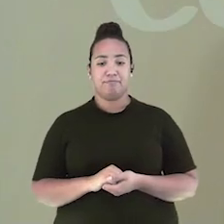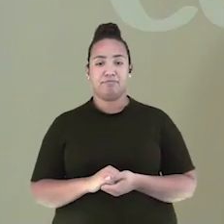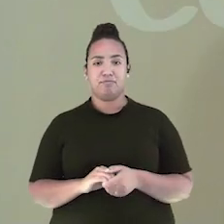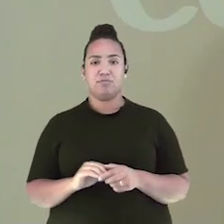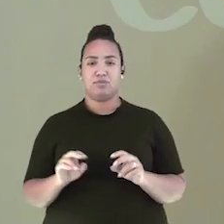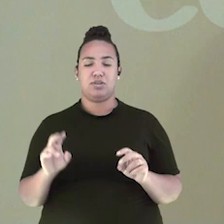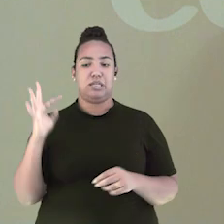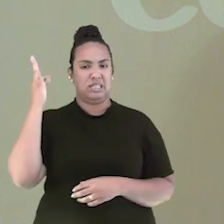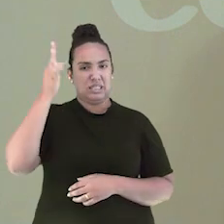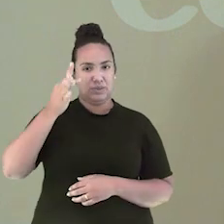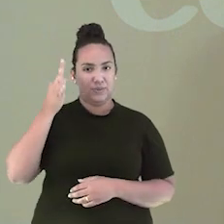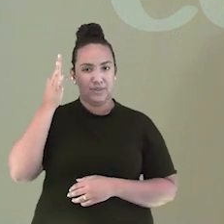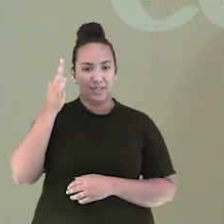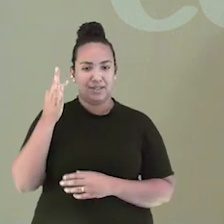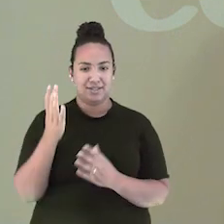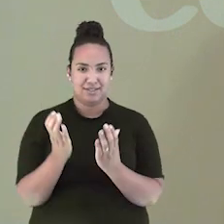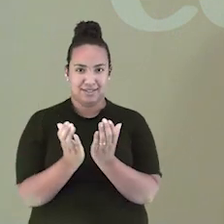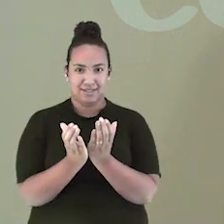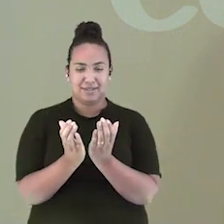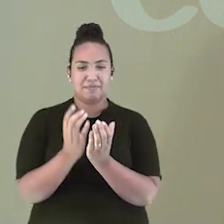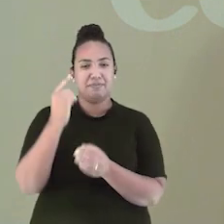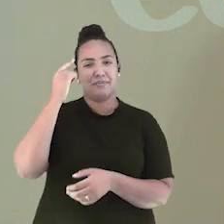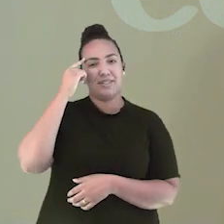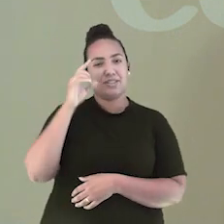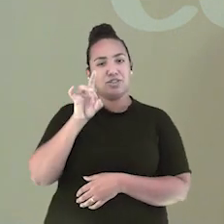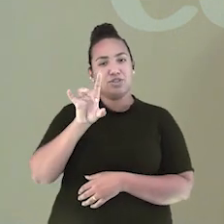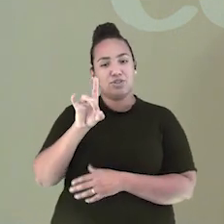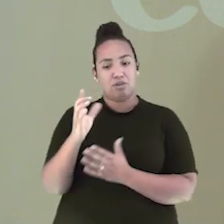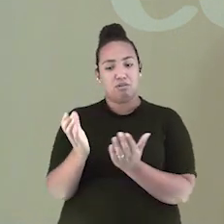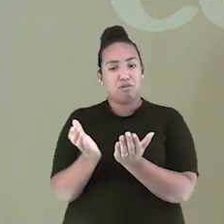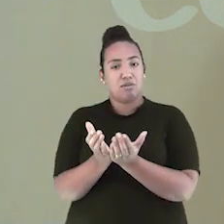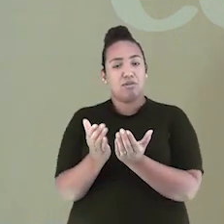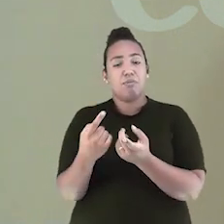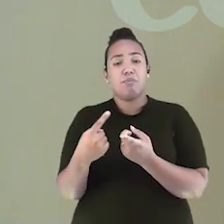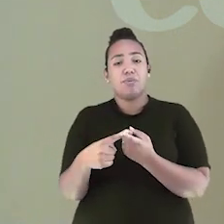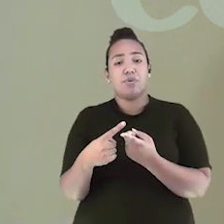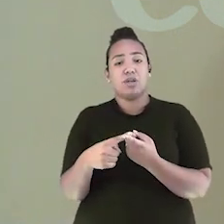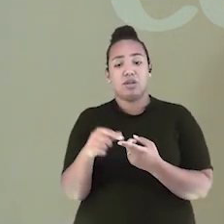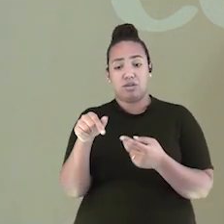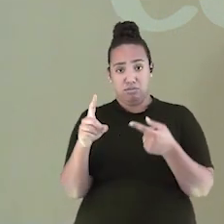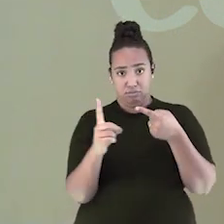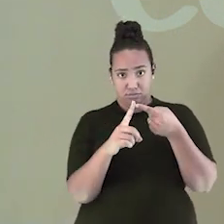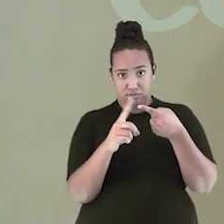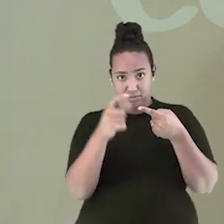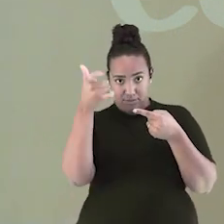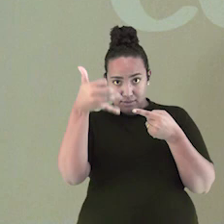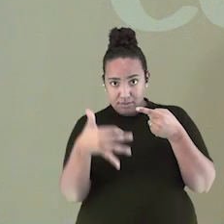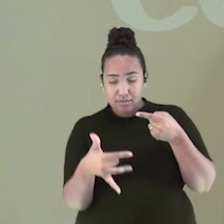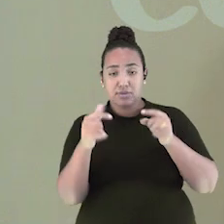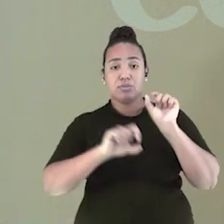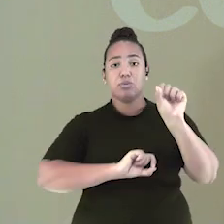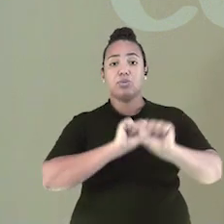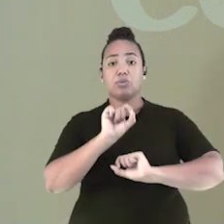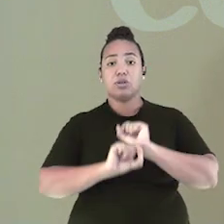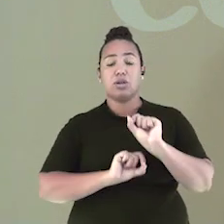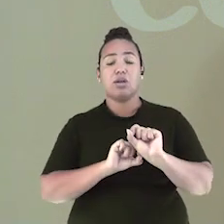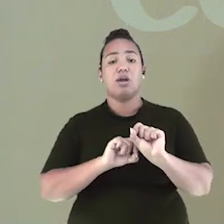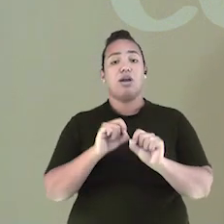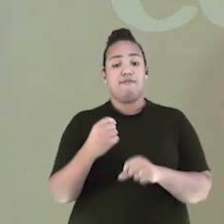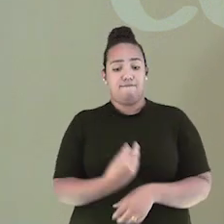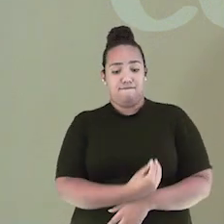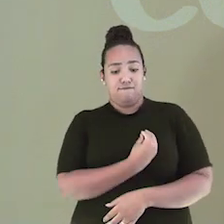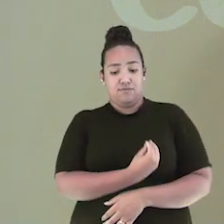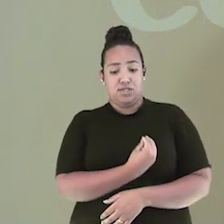gente fala de criacionismo, muitas pessoas só falam na ideia cristã. Isso porque o criacionismo é uma explicação da origem da